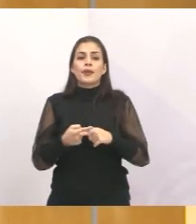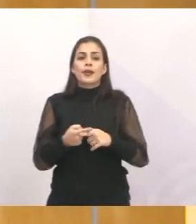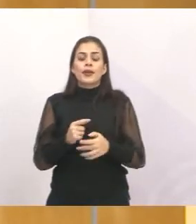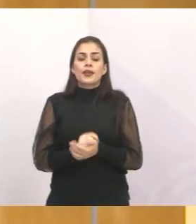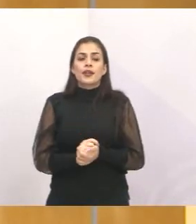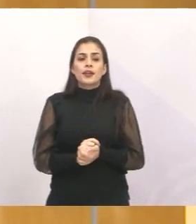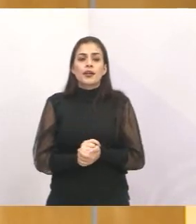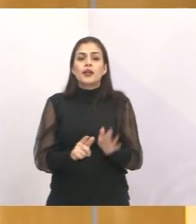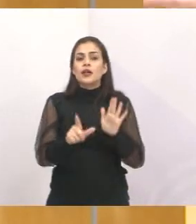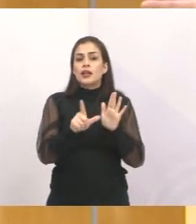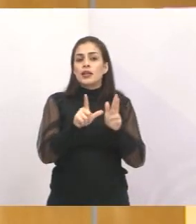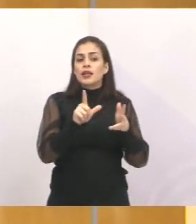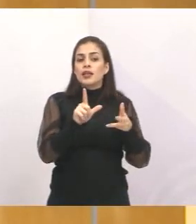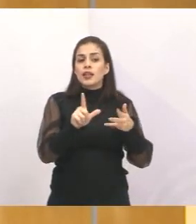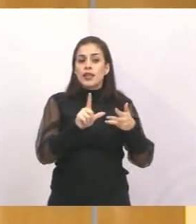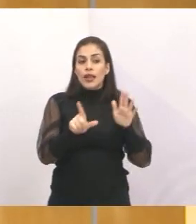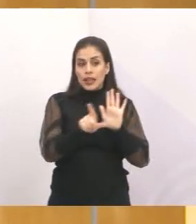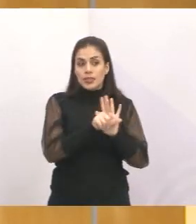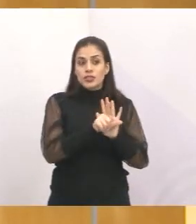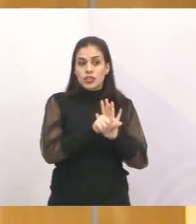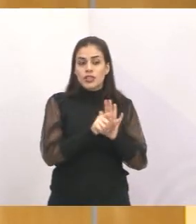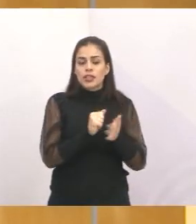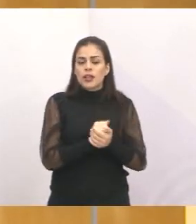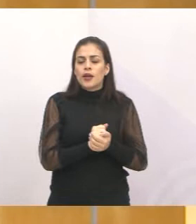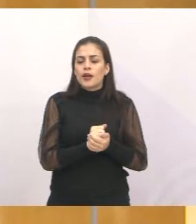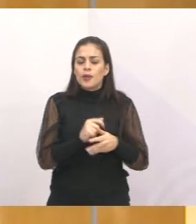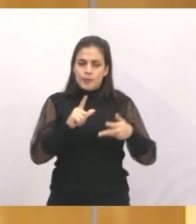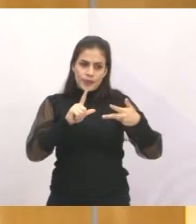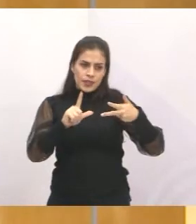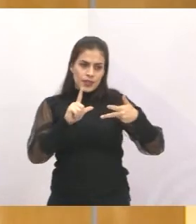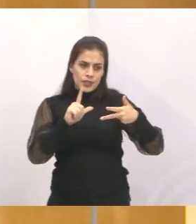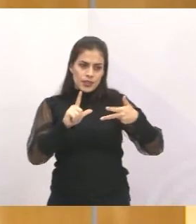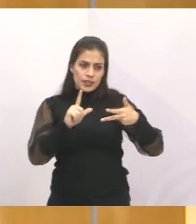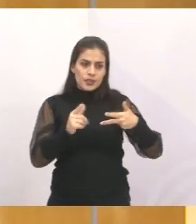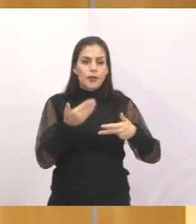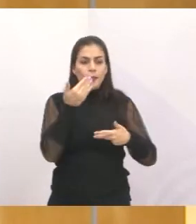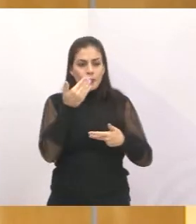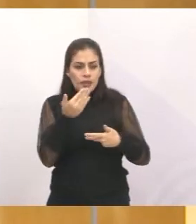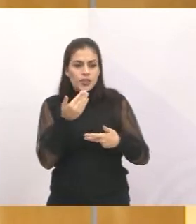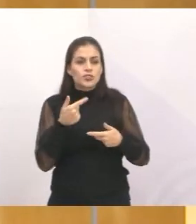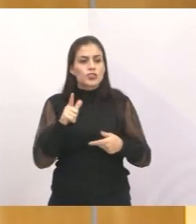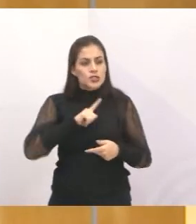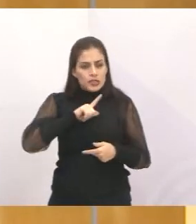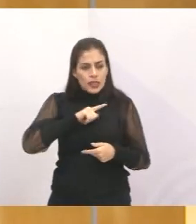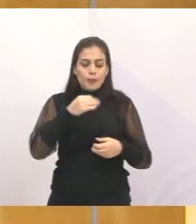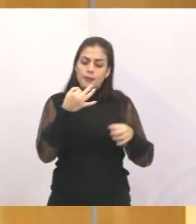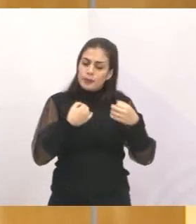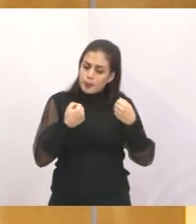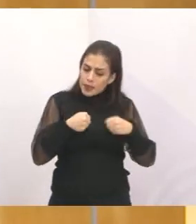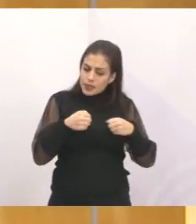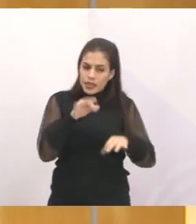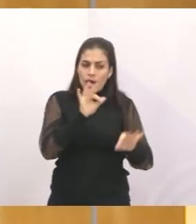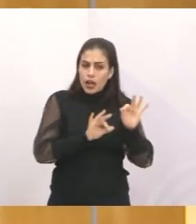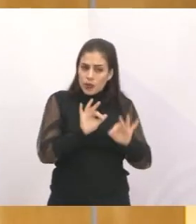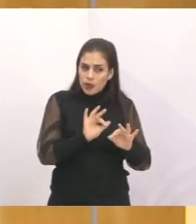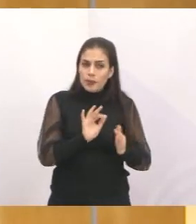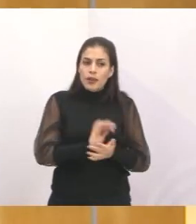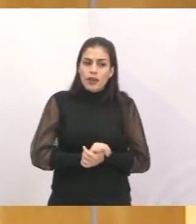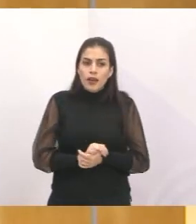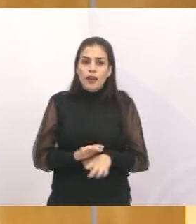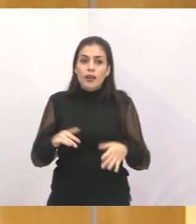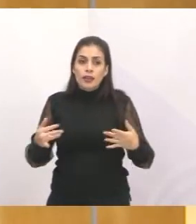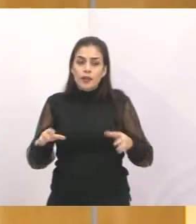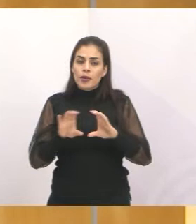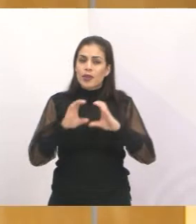agência reguladora, e até por questão legal, de isonomia. Mas está faltando um pouco mais dessa casa, das